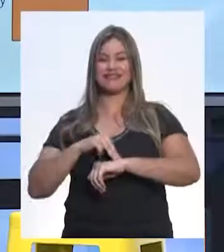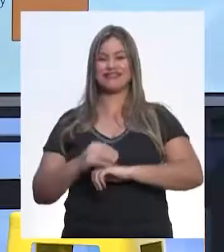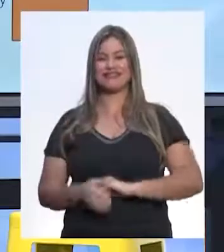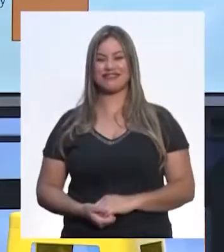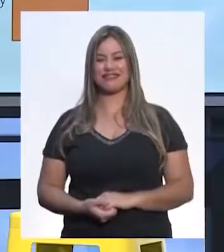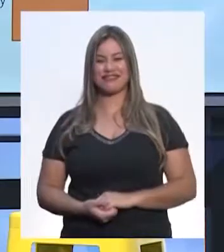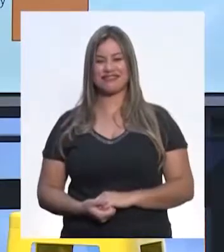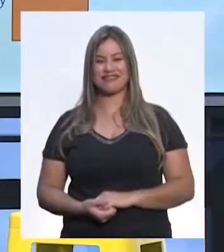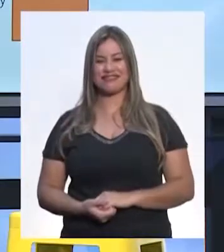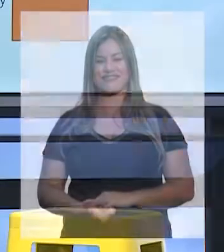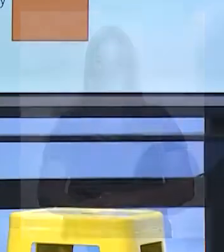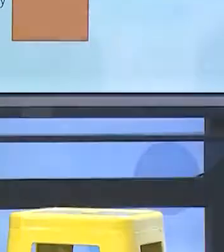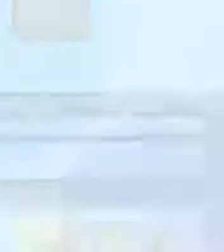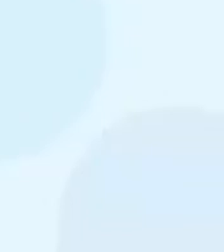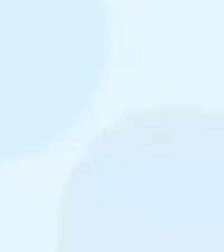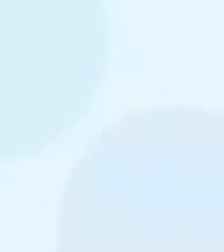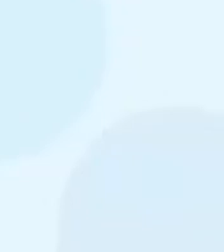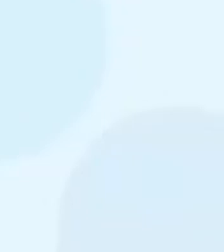vocês.